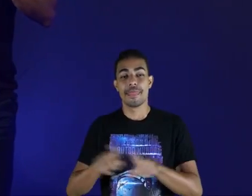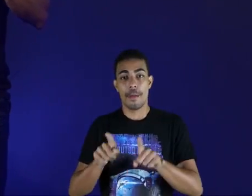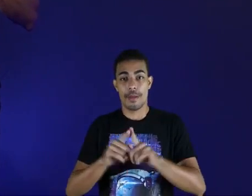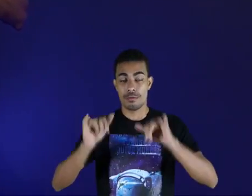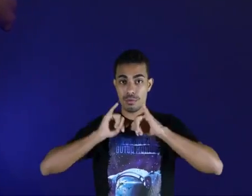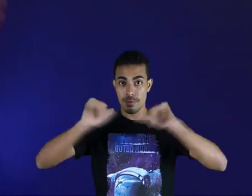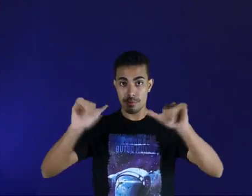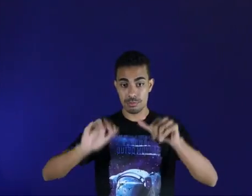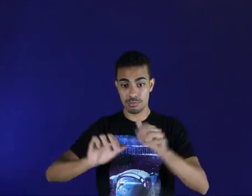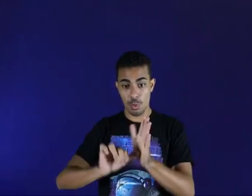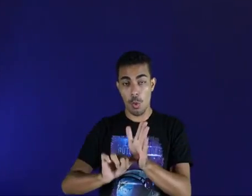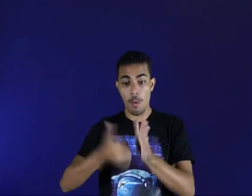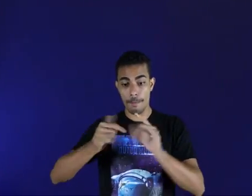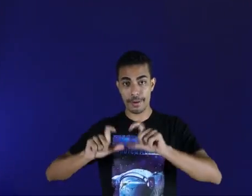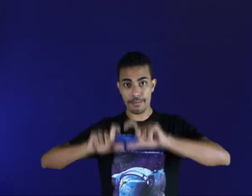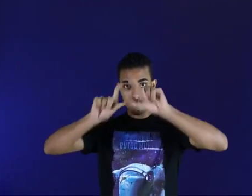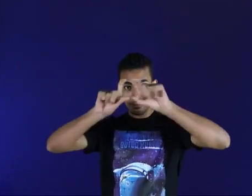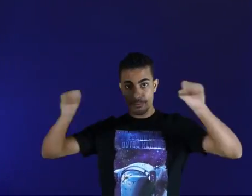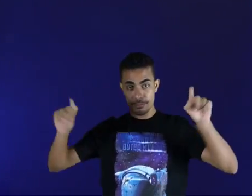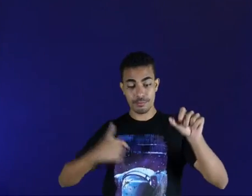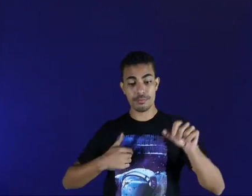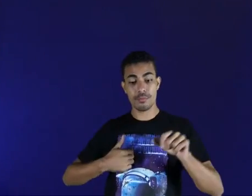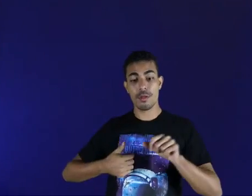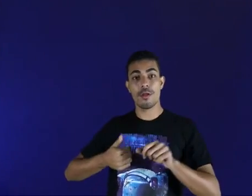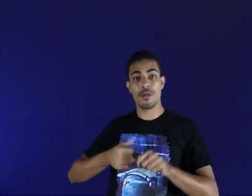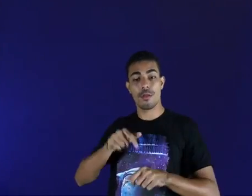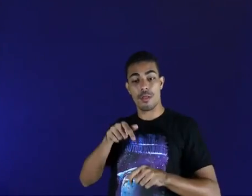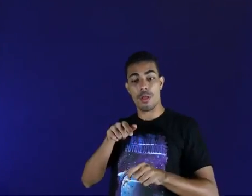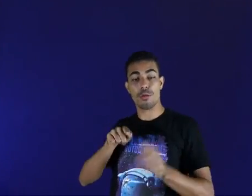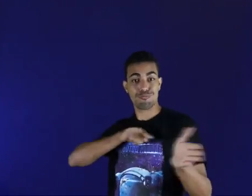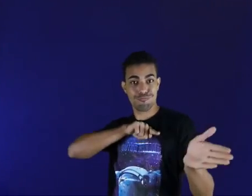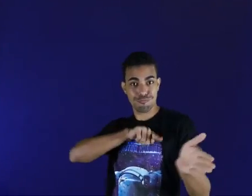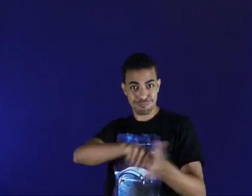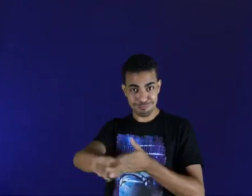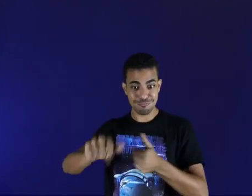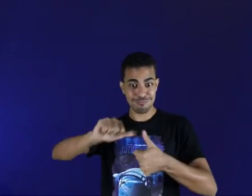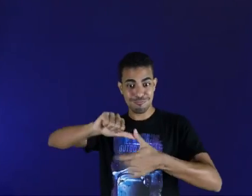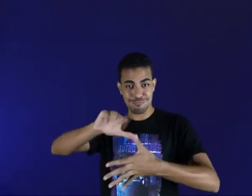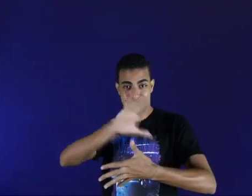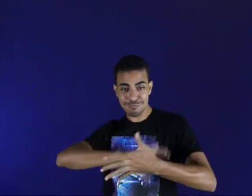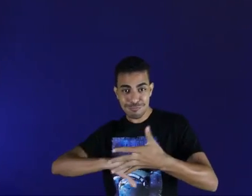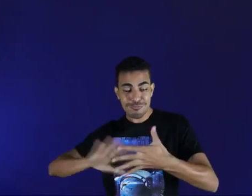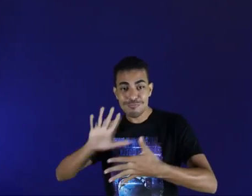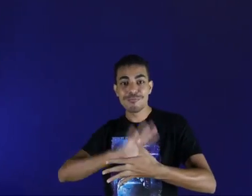primeiro colocado deste quiz, deste super concurso internacional, se liga